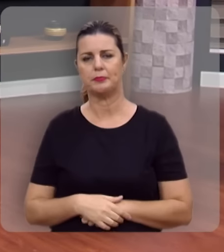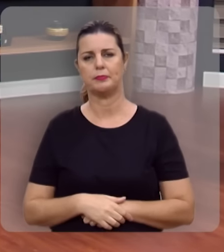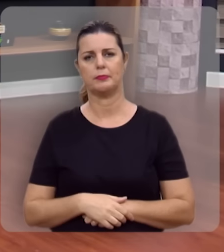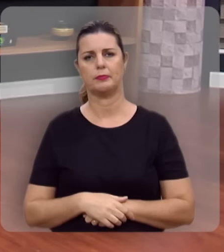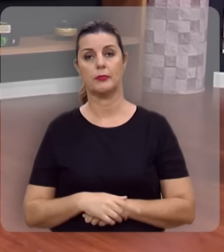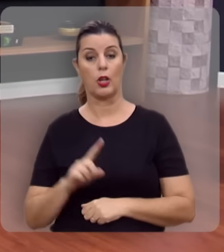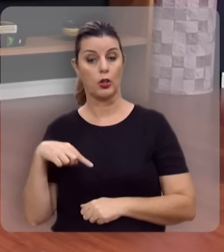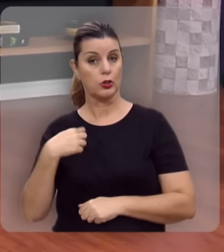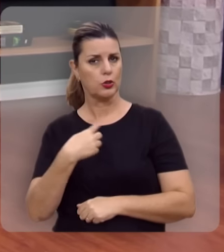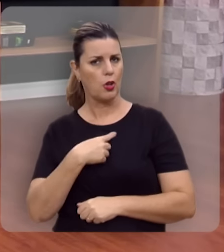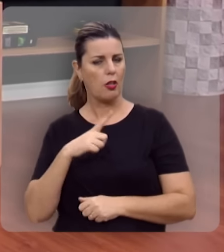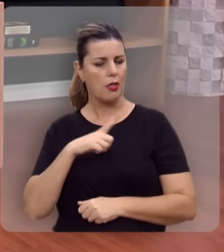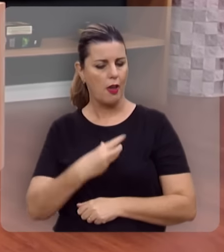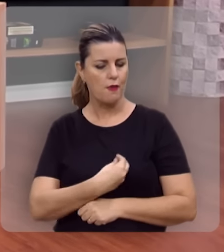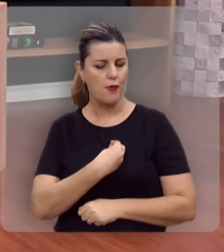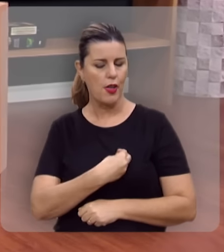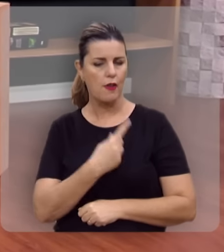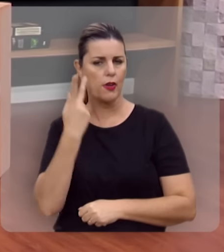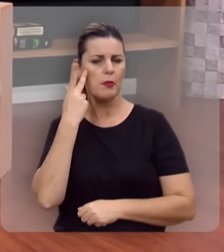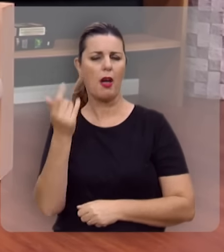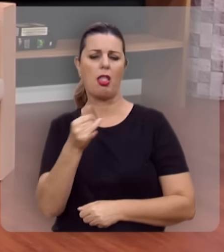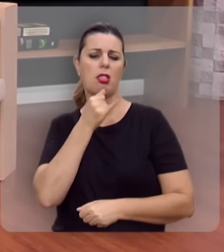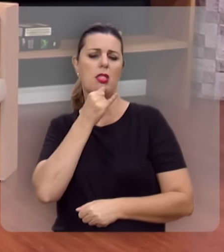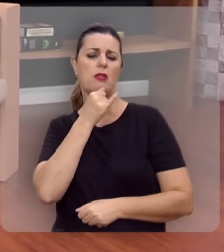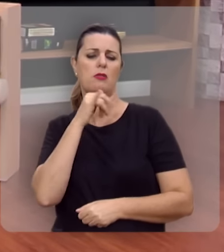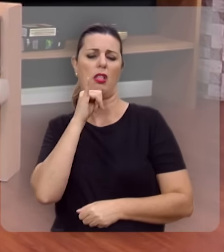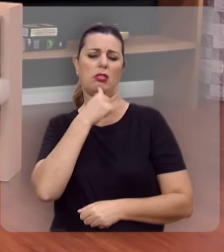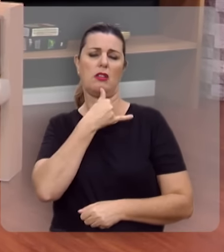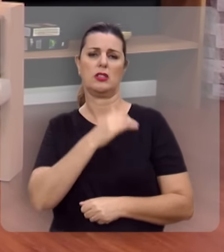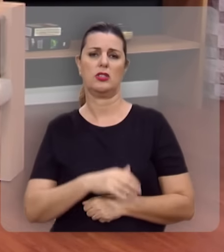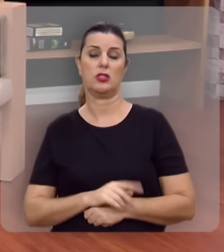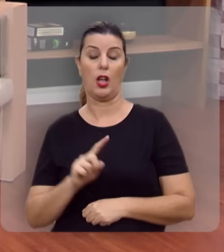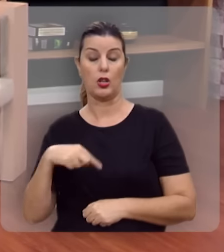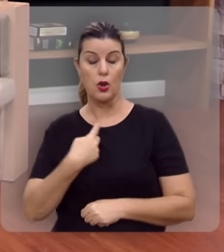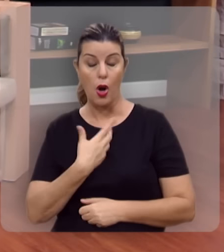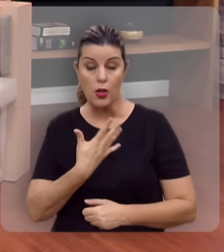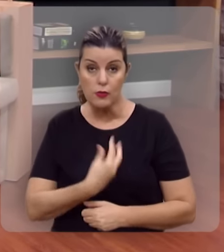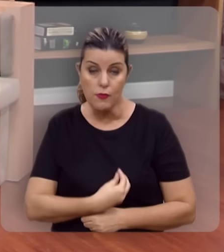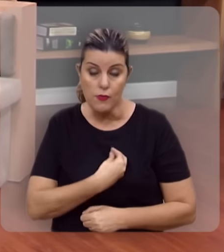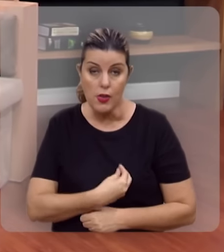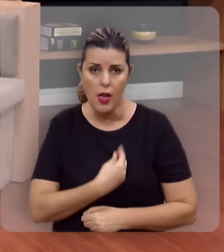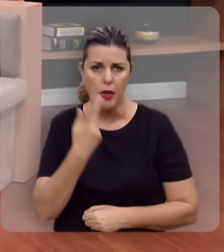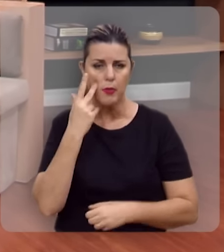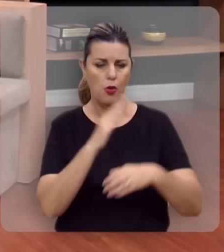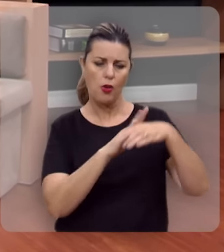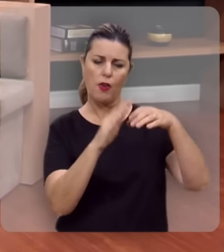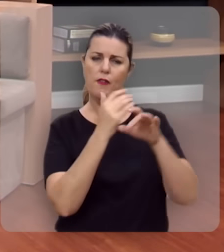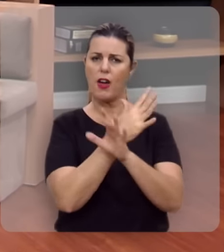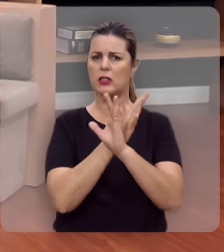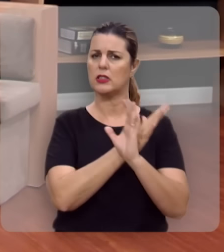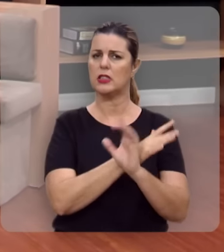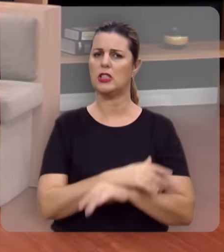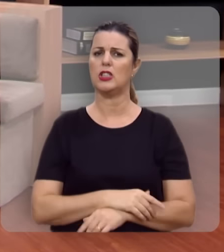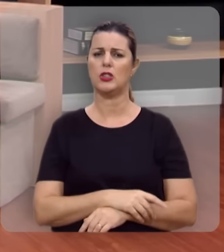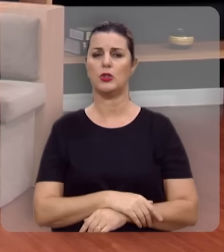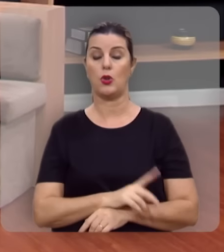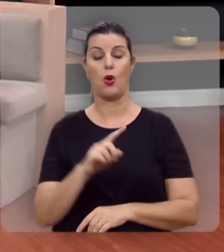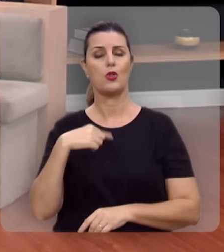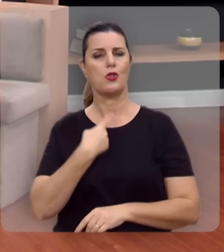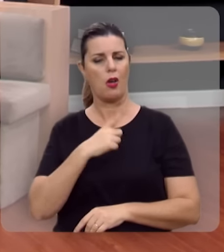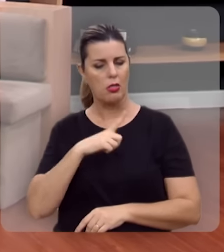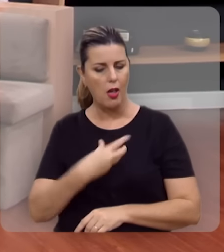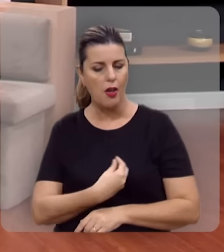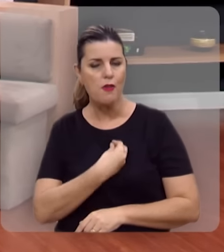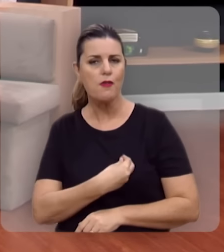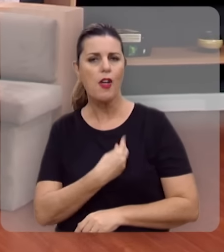temos. Nós caminhamos não para um ocaso triste, nós caminhamos não para um túmulo gelado,